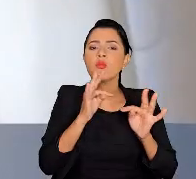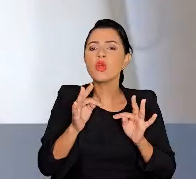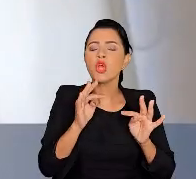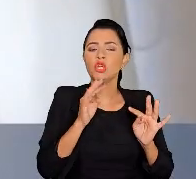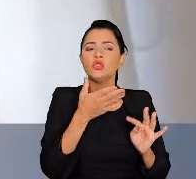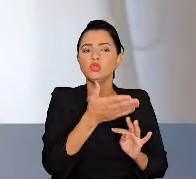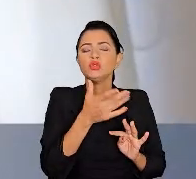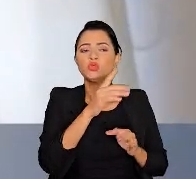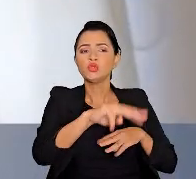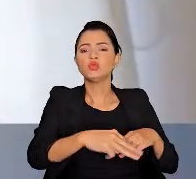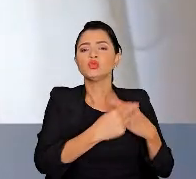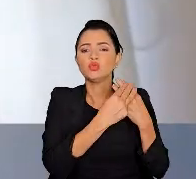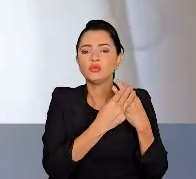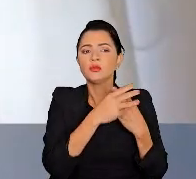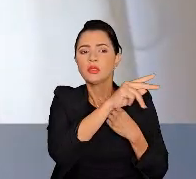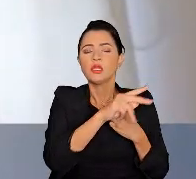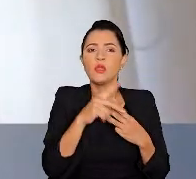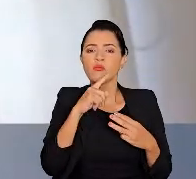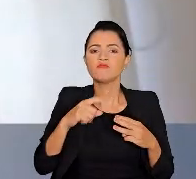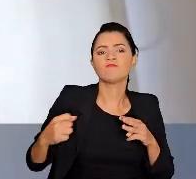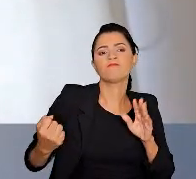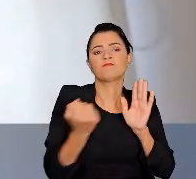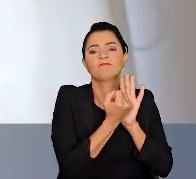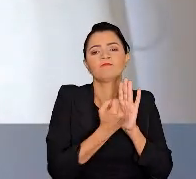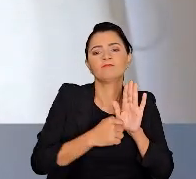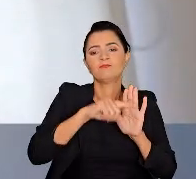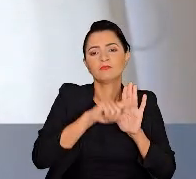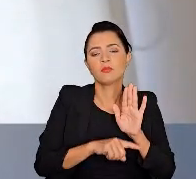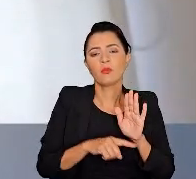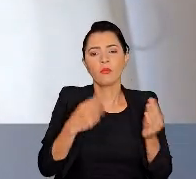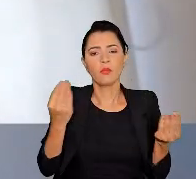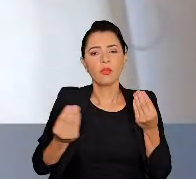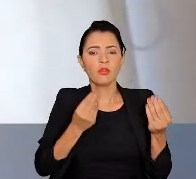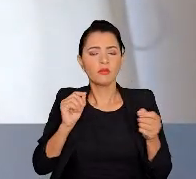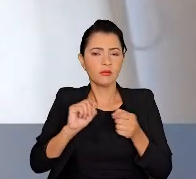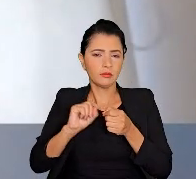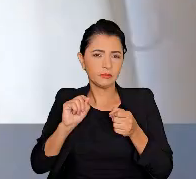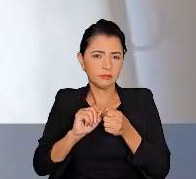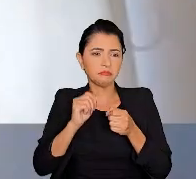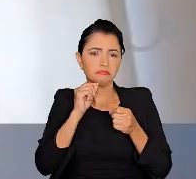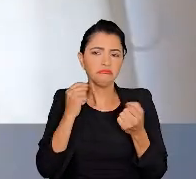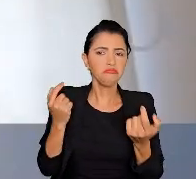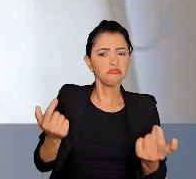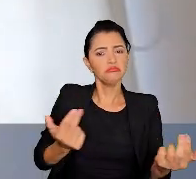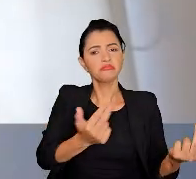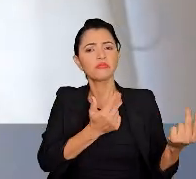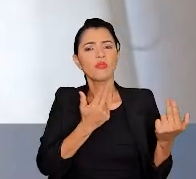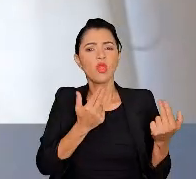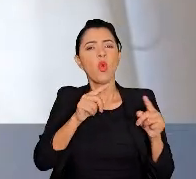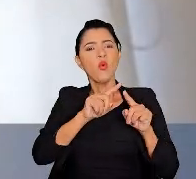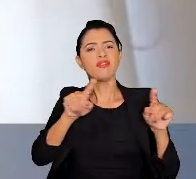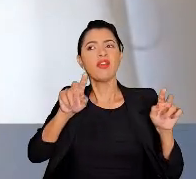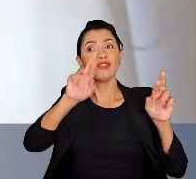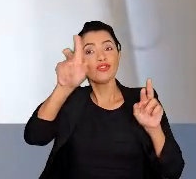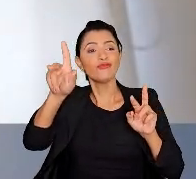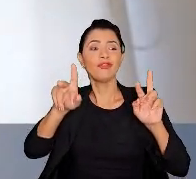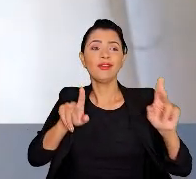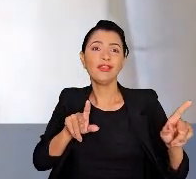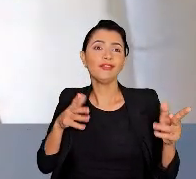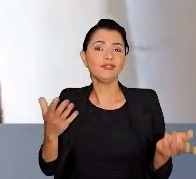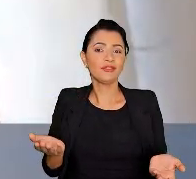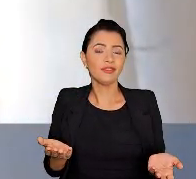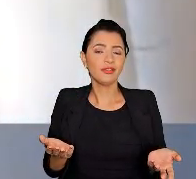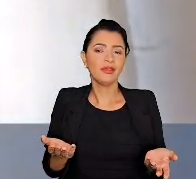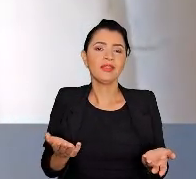a partir de estereótipos procuram tratar de modo homogêneo o que é heterogêneo, ou seja,